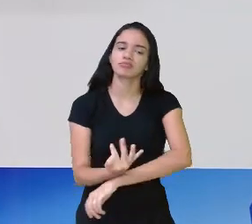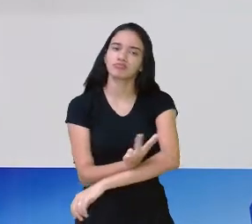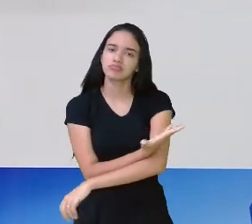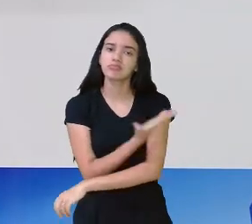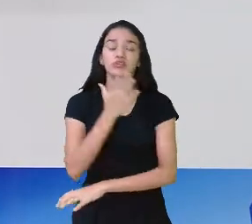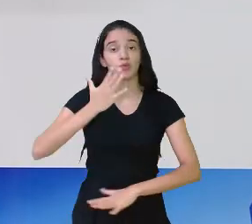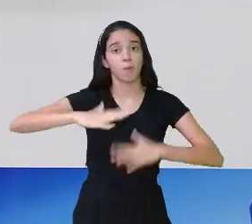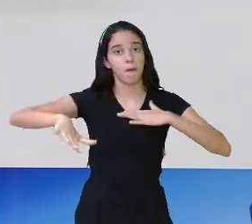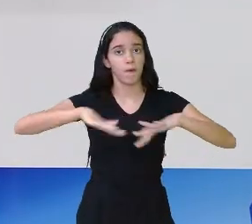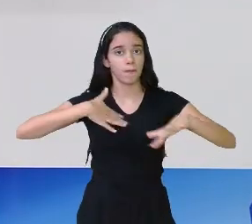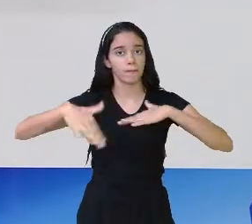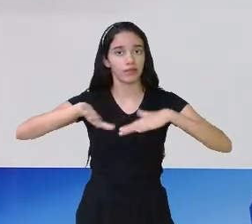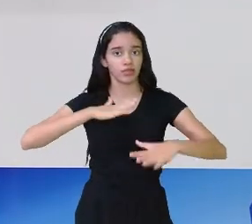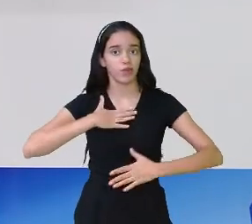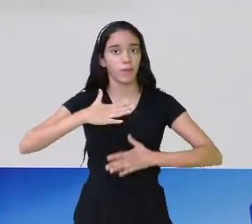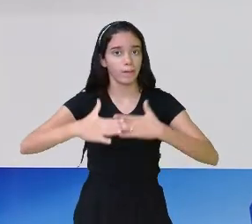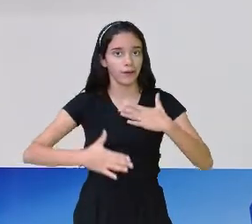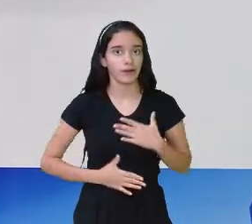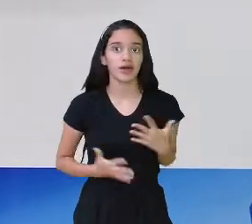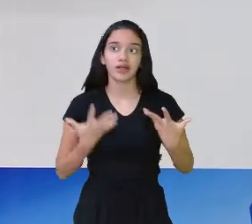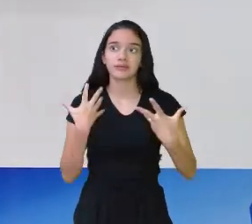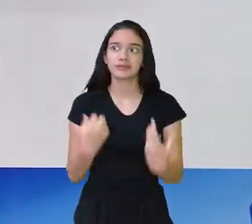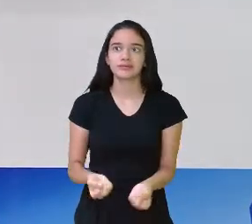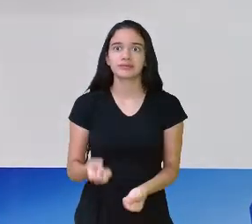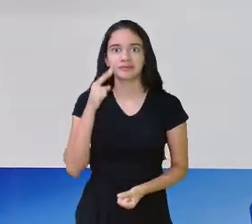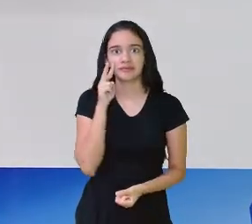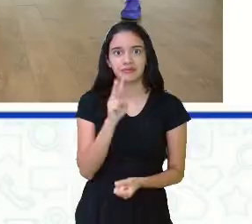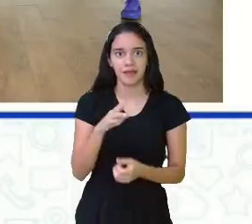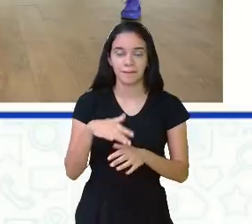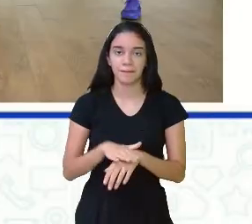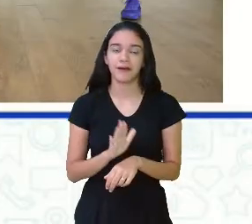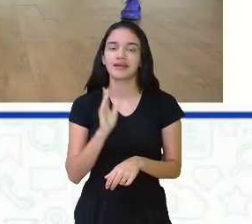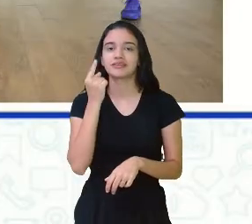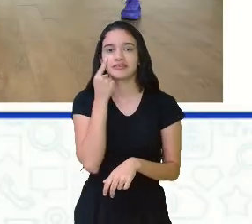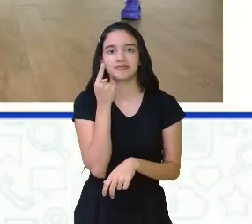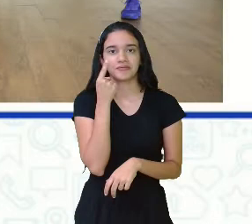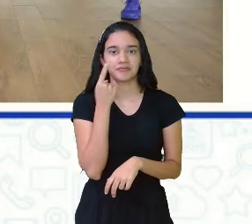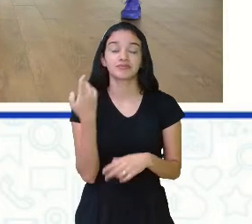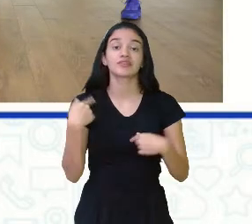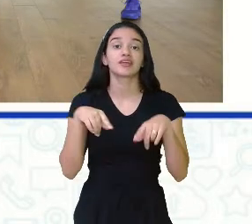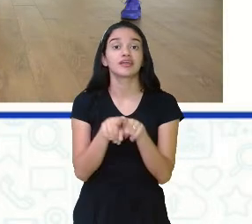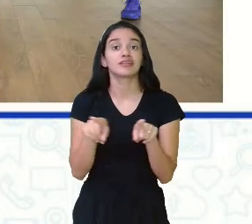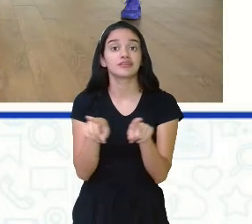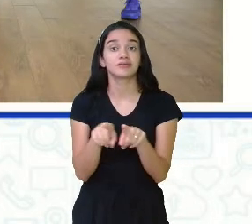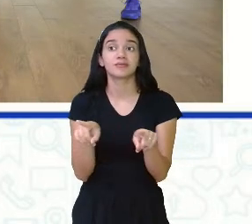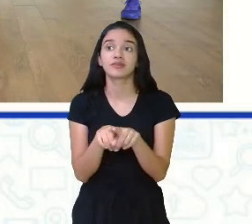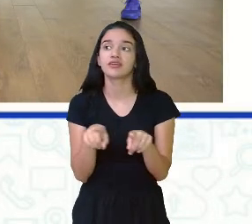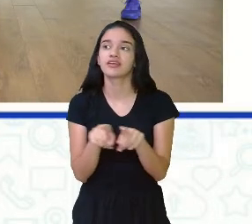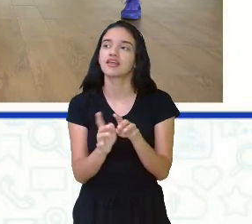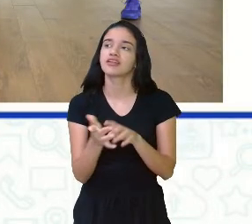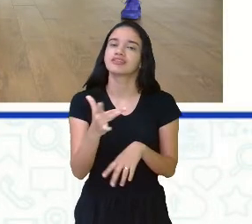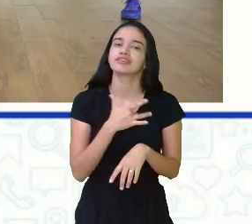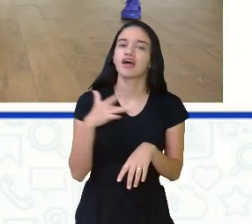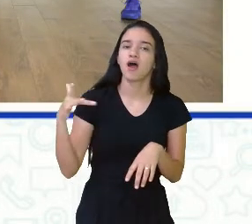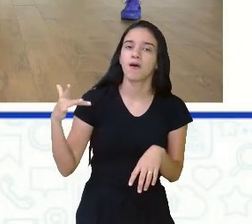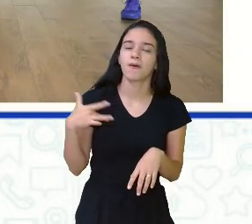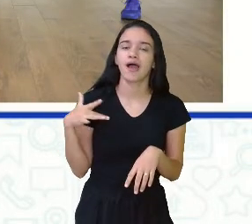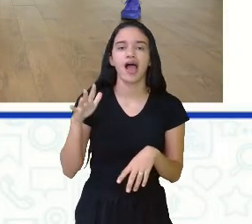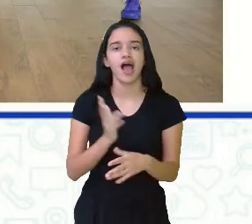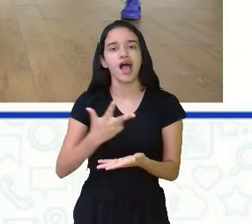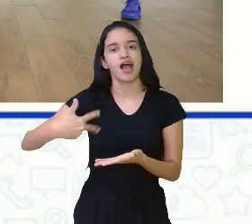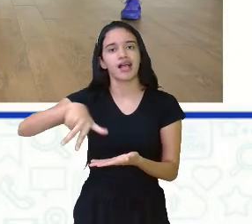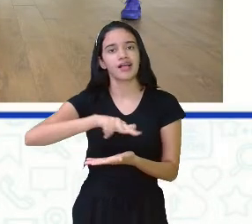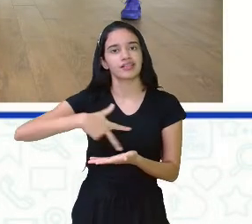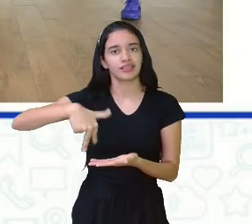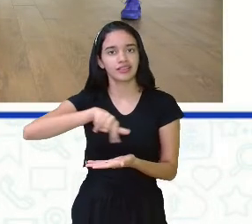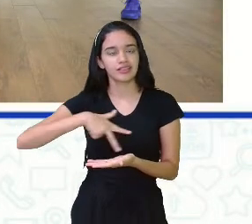do movimento corporal. Vamos ver um pouquinho mais. E, além de tudo isso, né, a dança